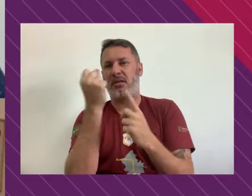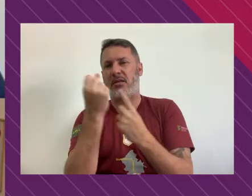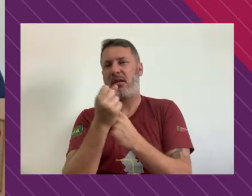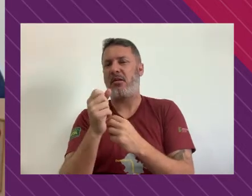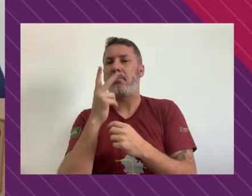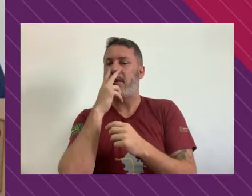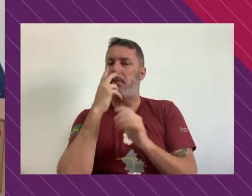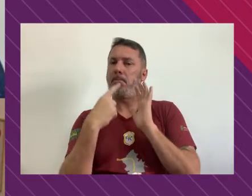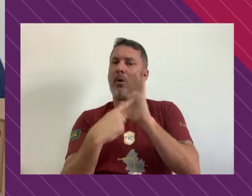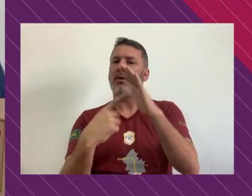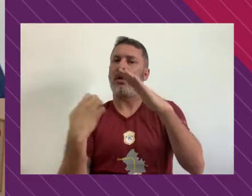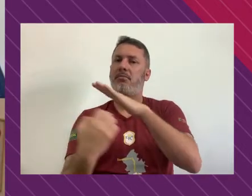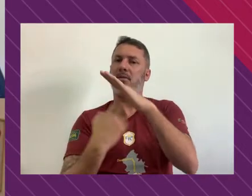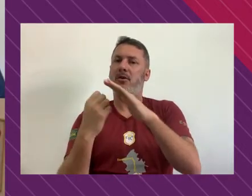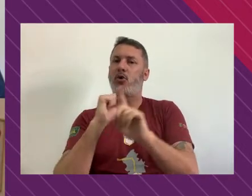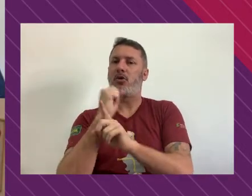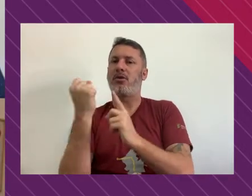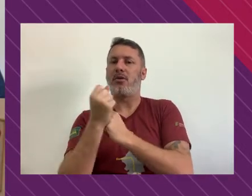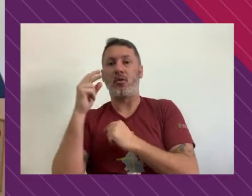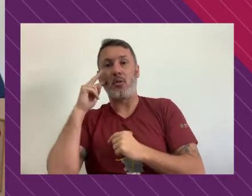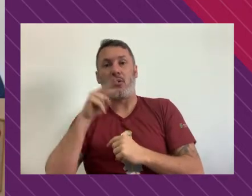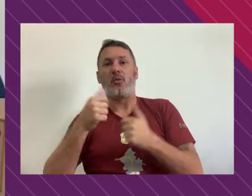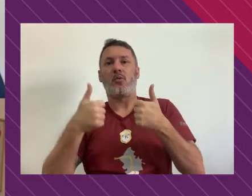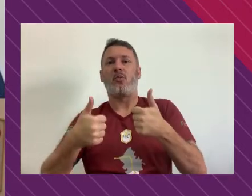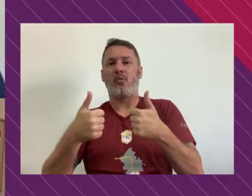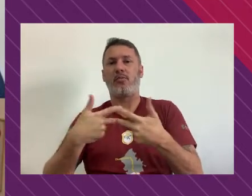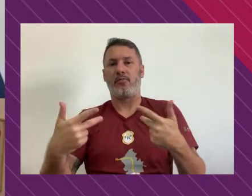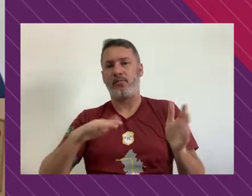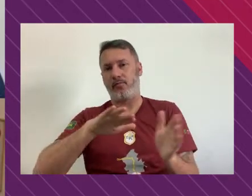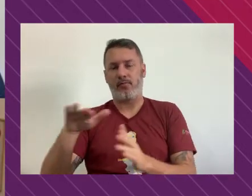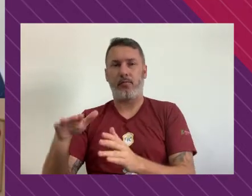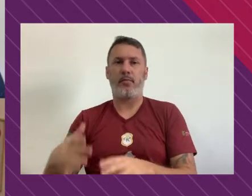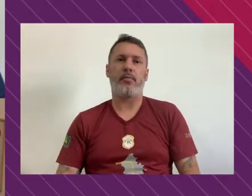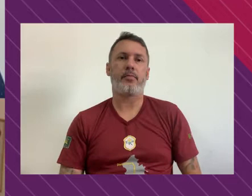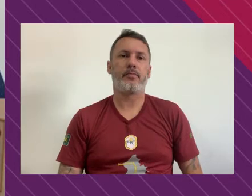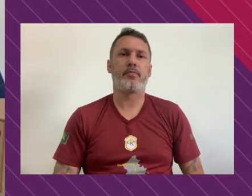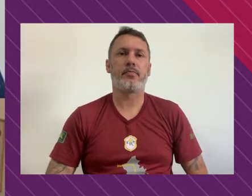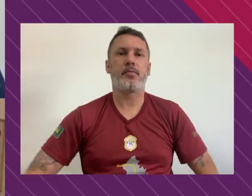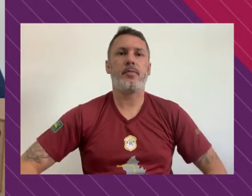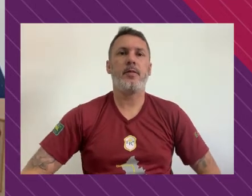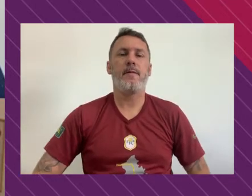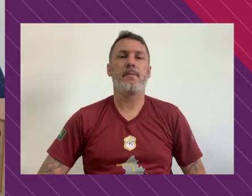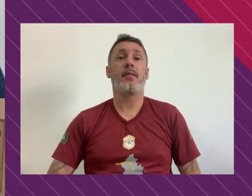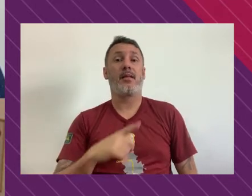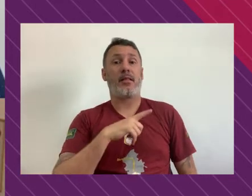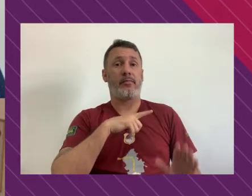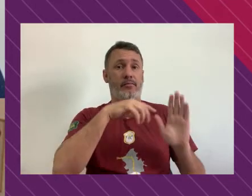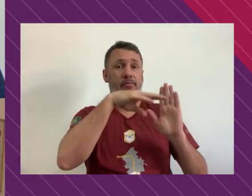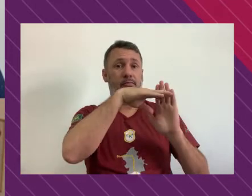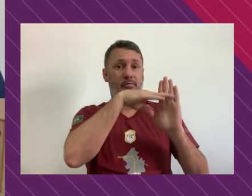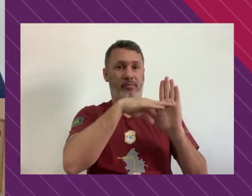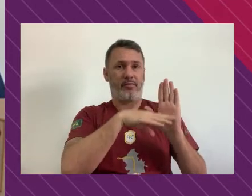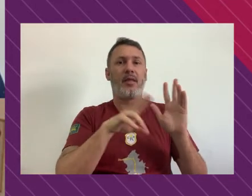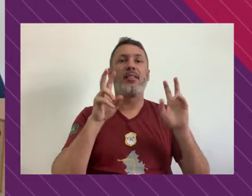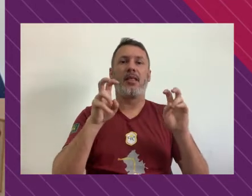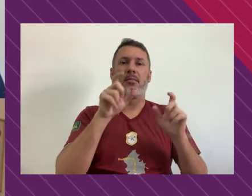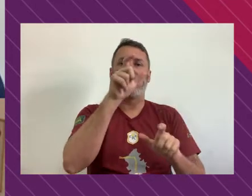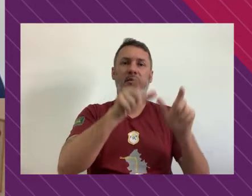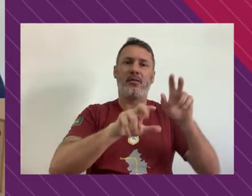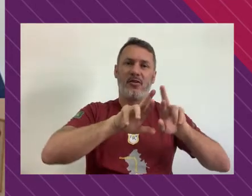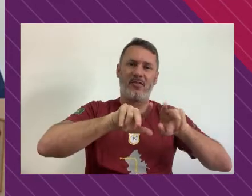da empresa. Perfeito, perfeito. A pauta de diversidade e inclusão, ela não é propriamente uma pauta nova. Ela surge